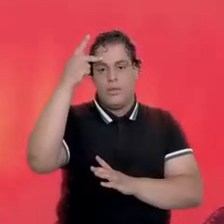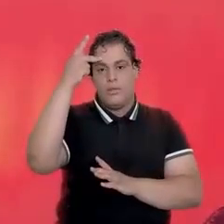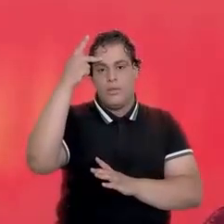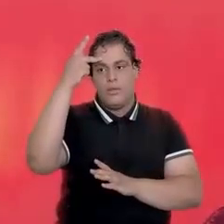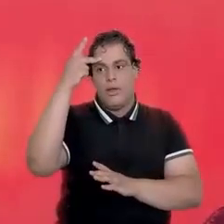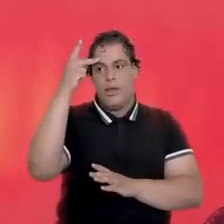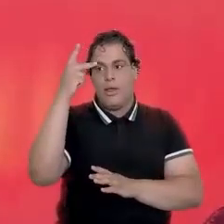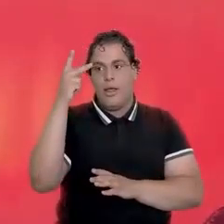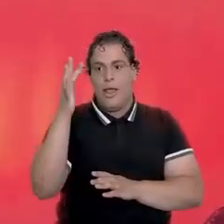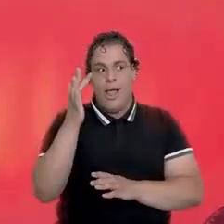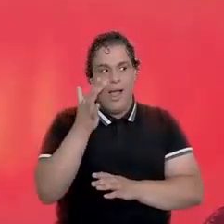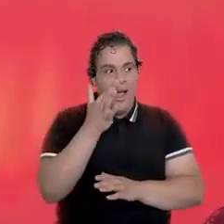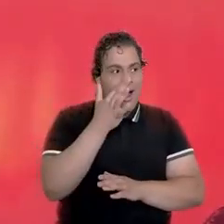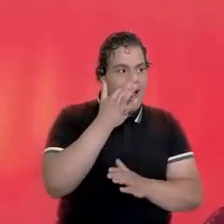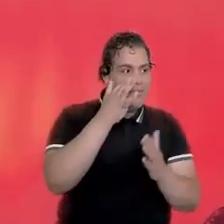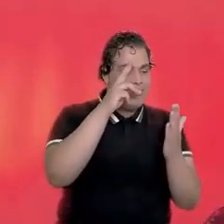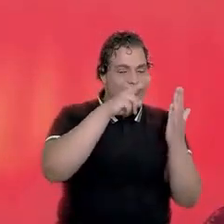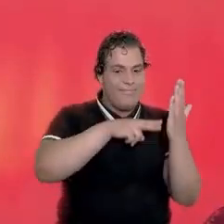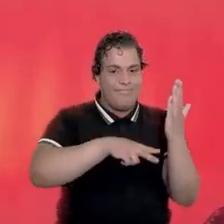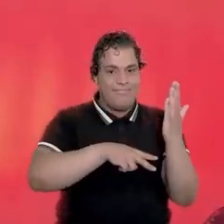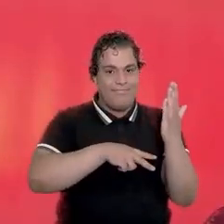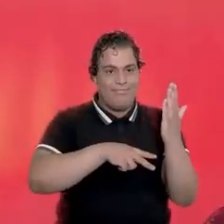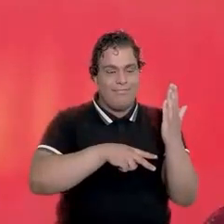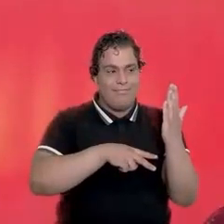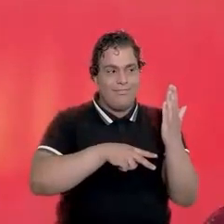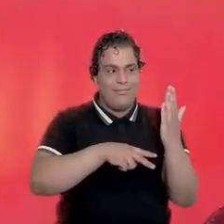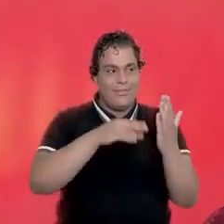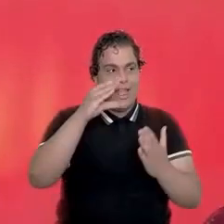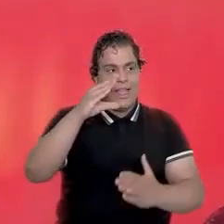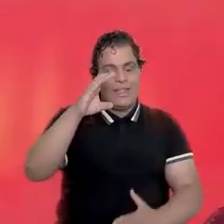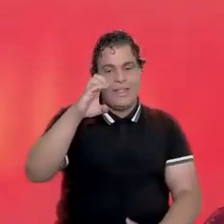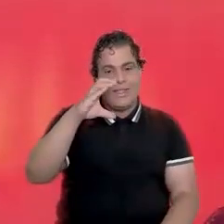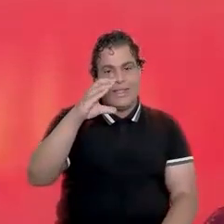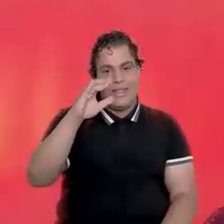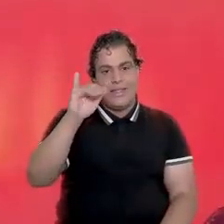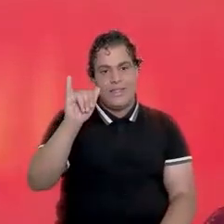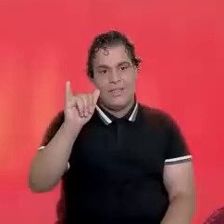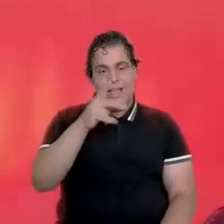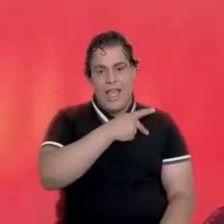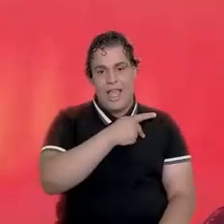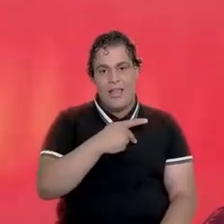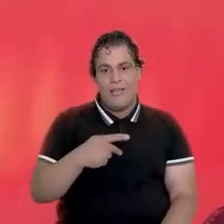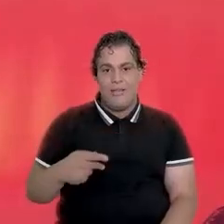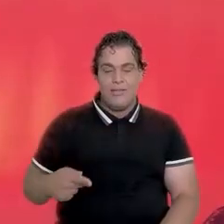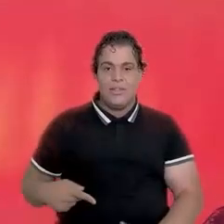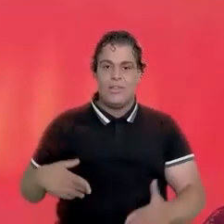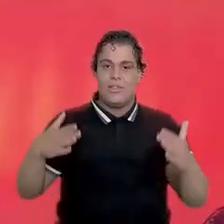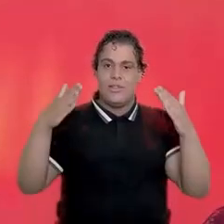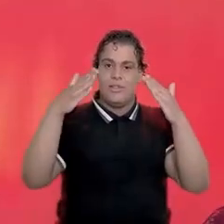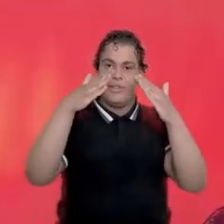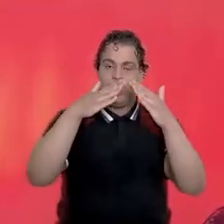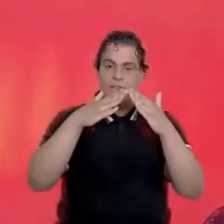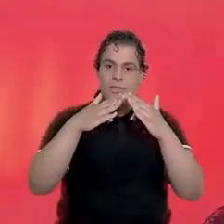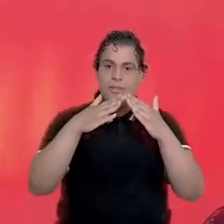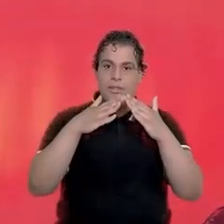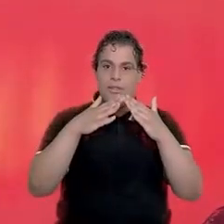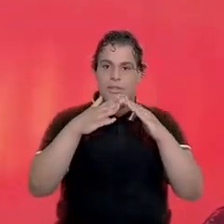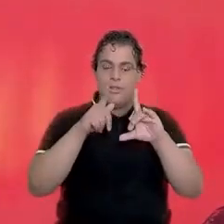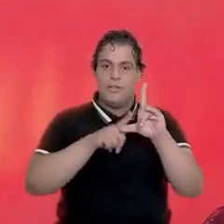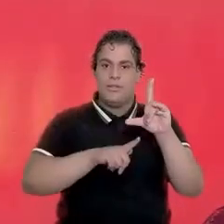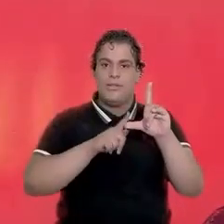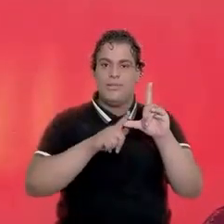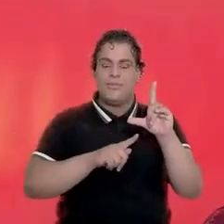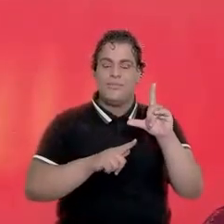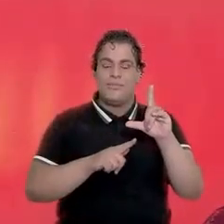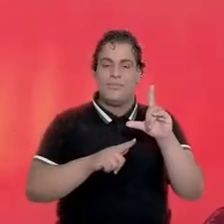se encantou com a leitura, que é a Ceci. Ceci Barbosa é a presidente da Academia Juiz Forana de Letras,